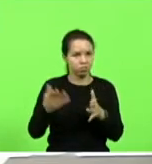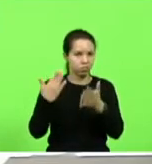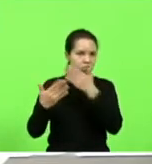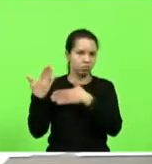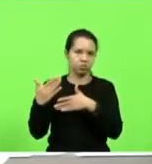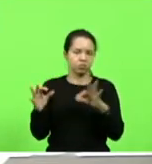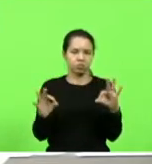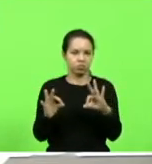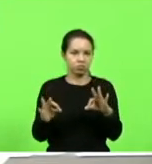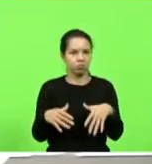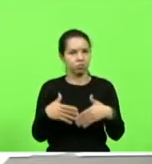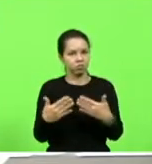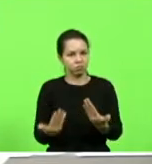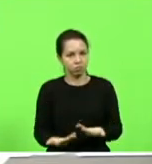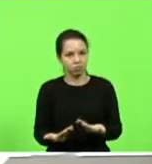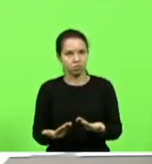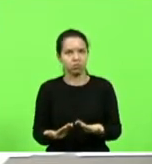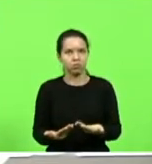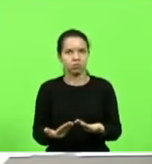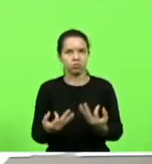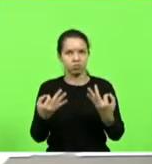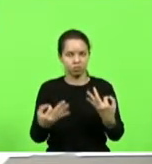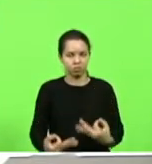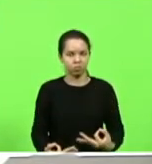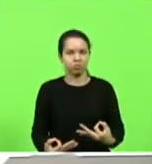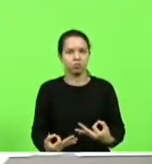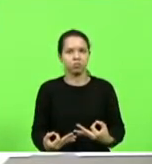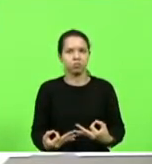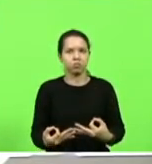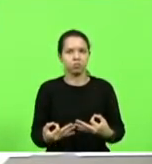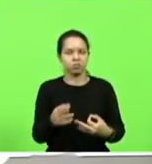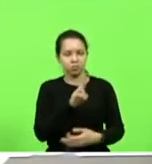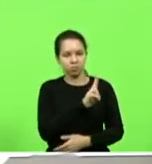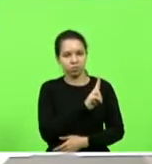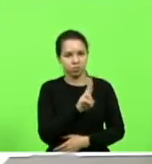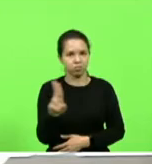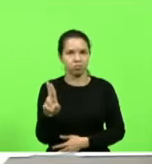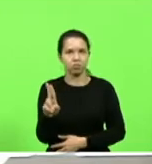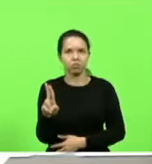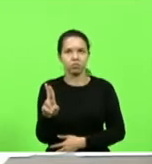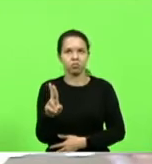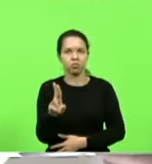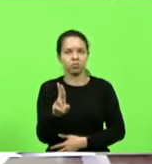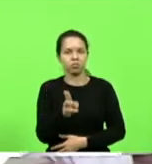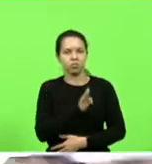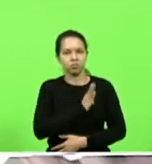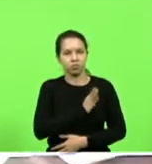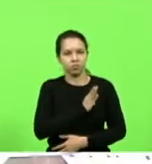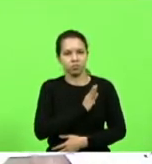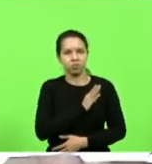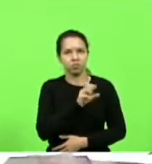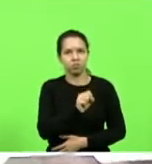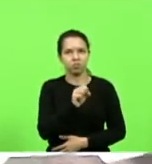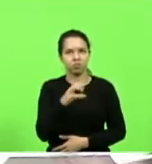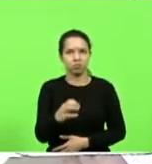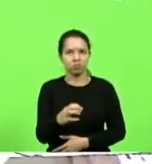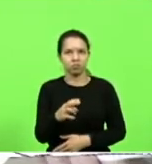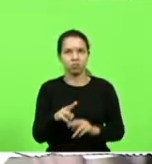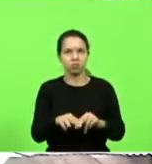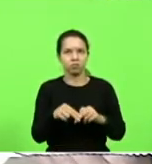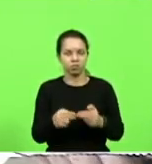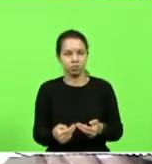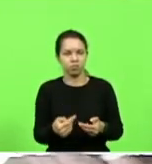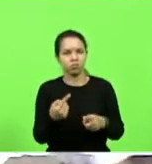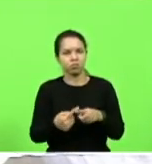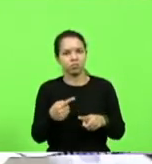Portanto, Curitibanos é justo que leve essa denominação como coração de Santa Catarina, por ser a